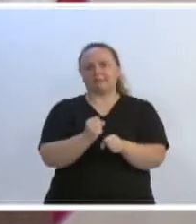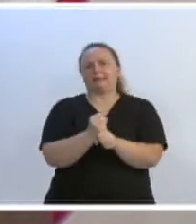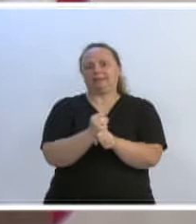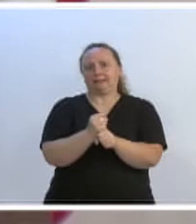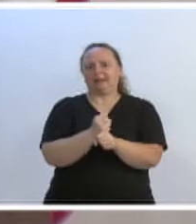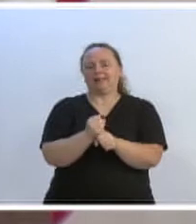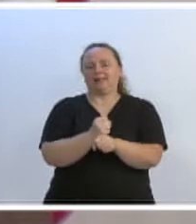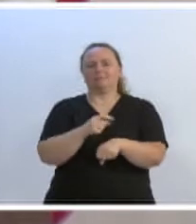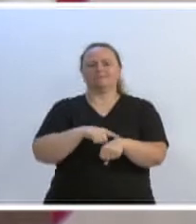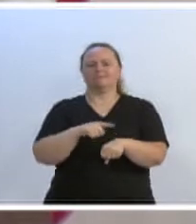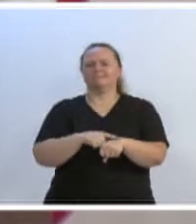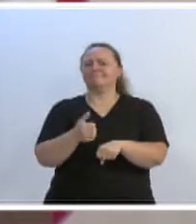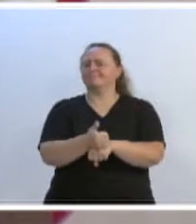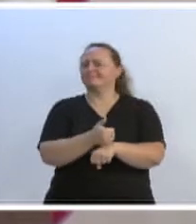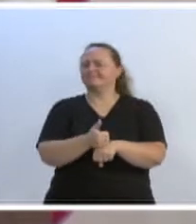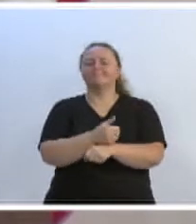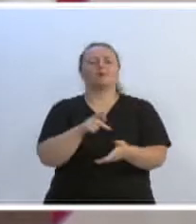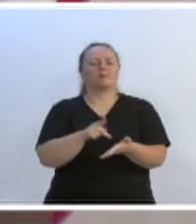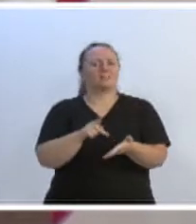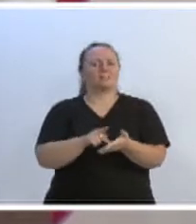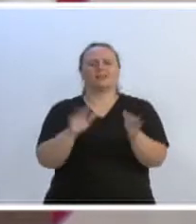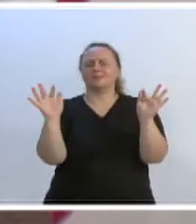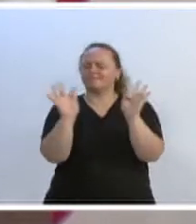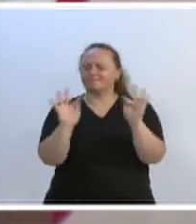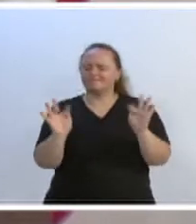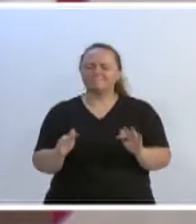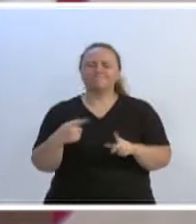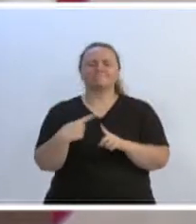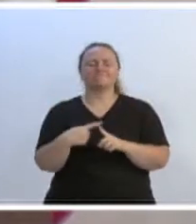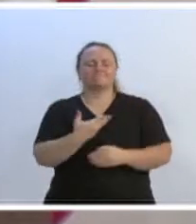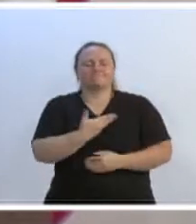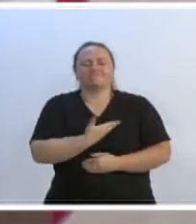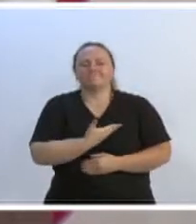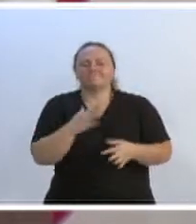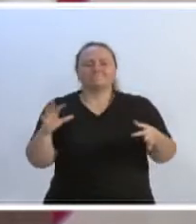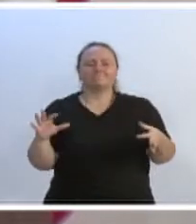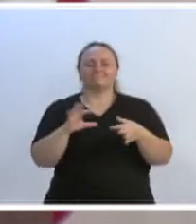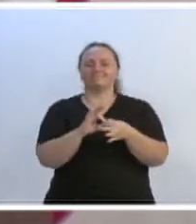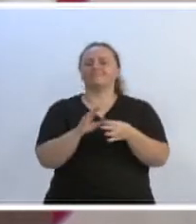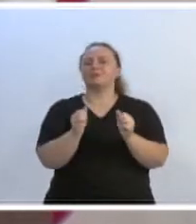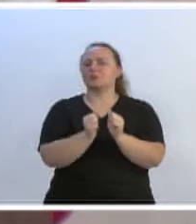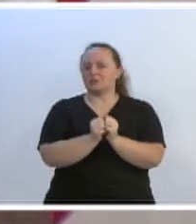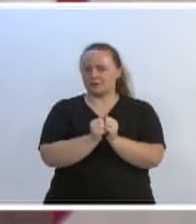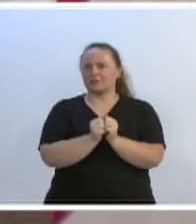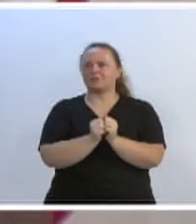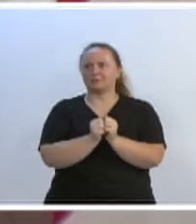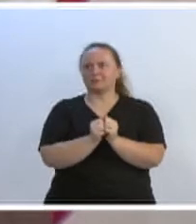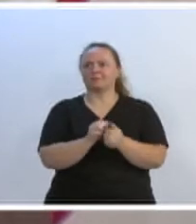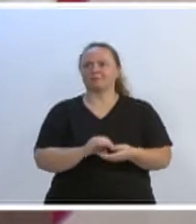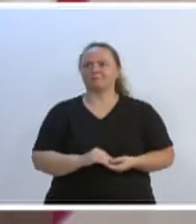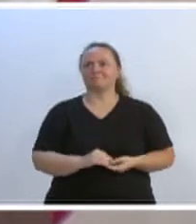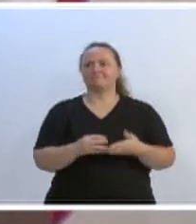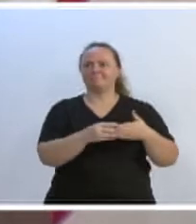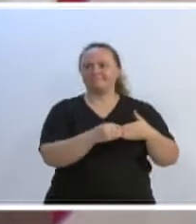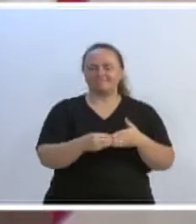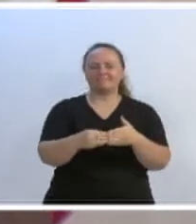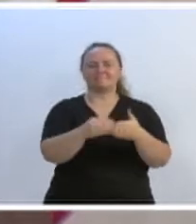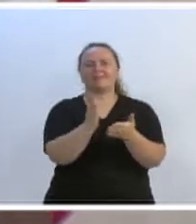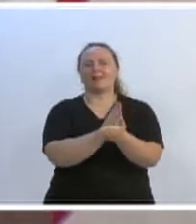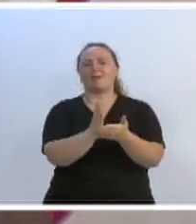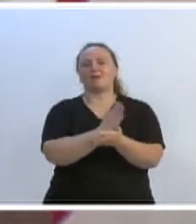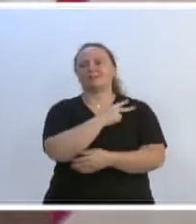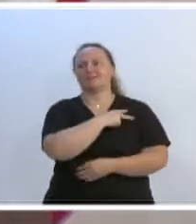um reconhecimento em relação ao legado do passado, mas não há dúvida de que, através desse tributo de reconhecimento em relação ao legado do passado, nos imprime uma